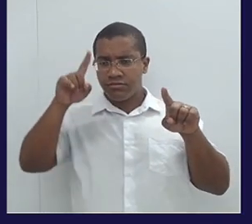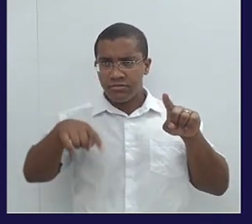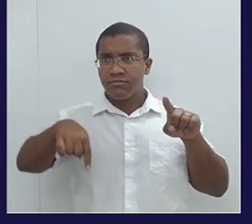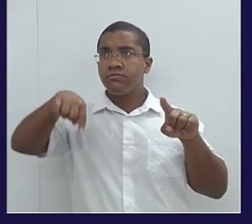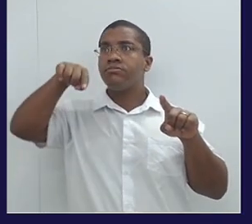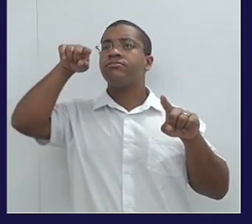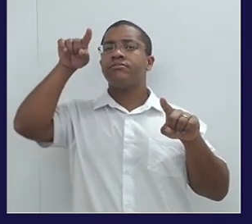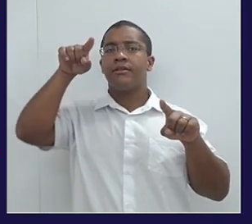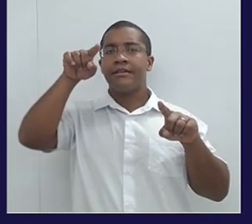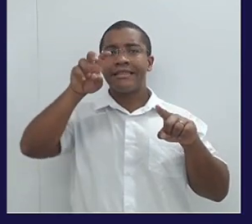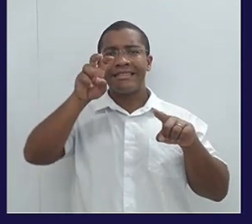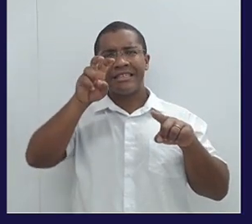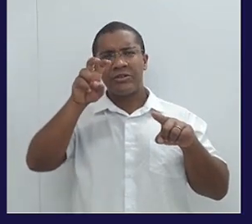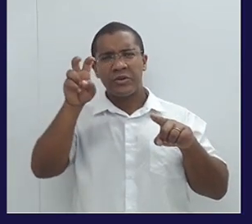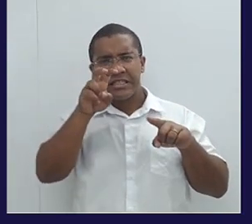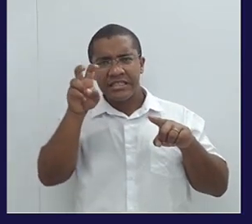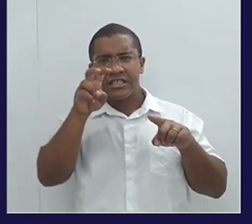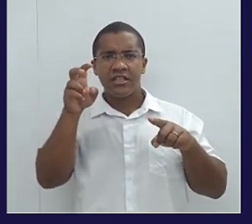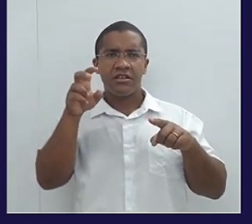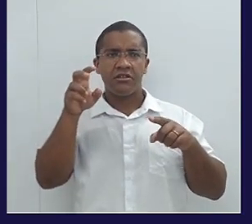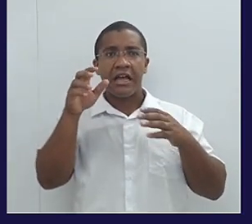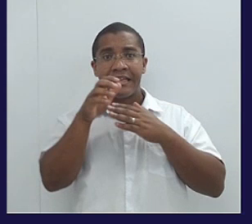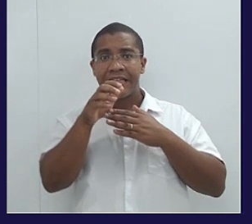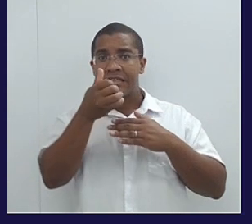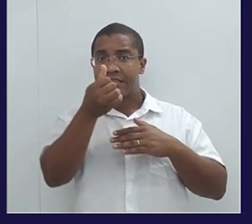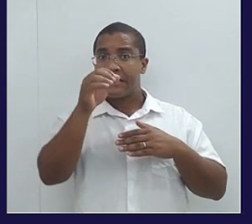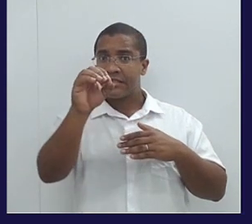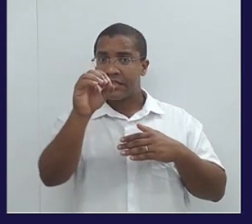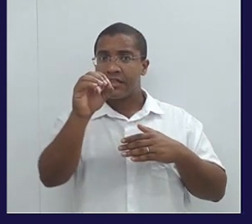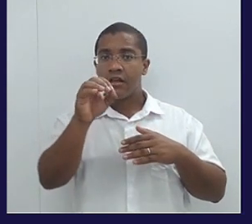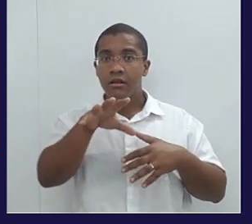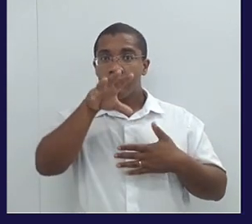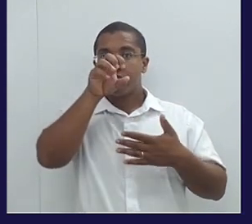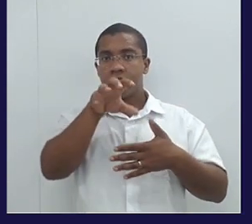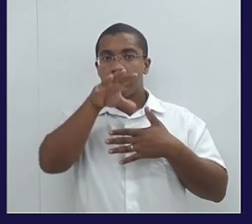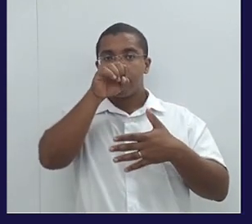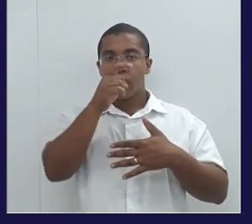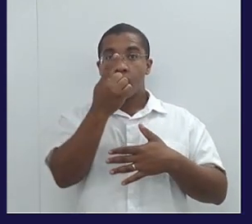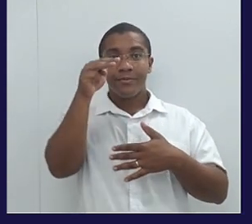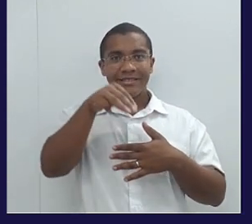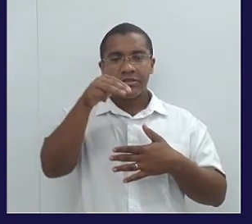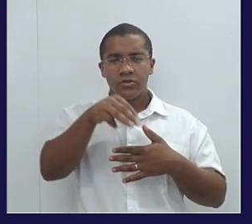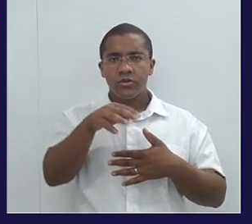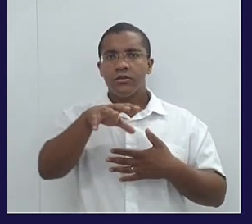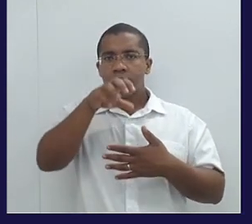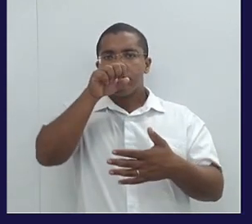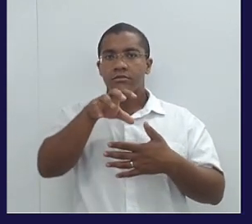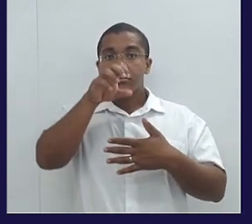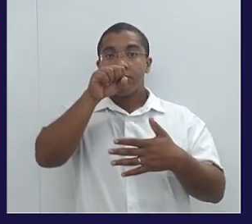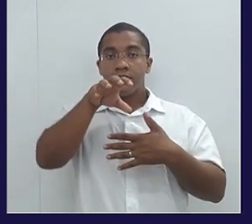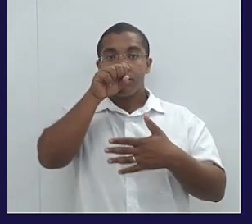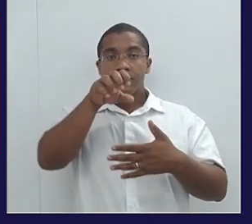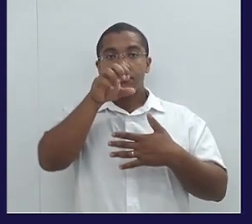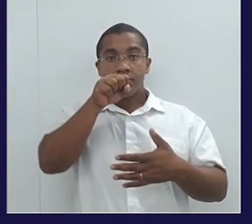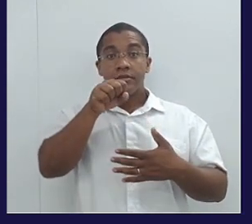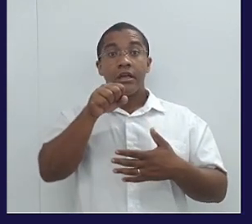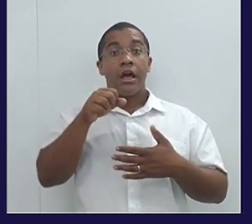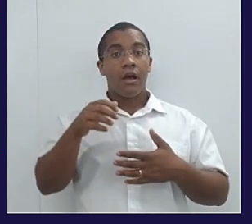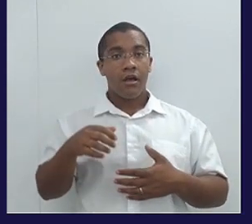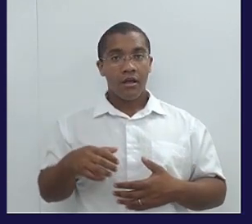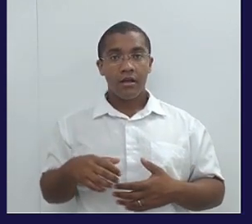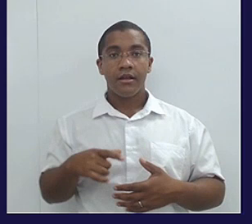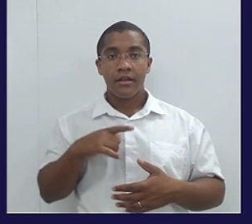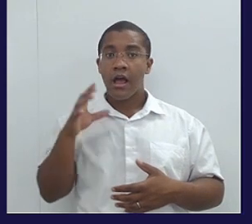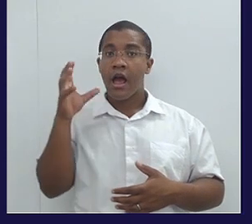subir para 55 a 60 respirações por minuto, com mais de 3 litros